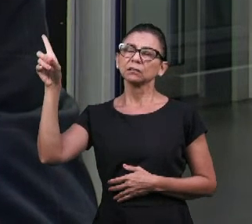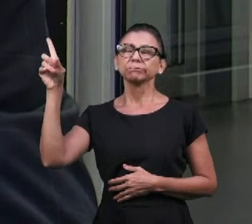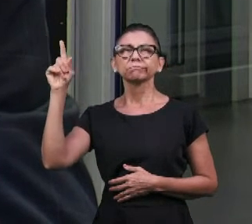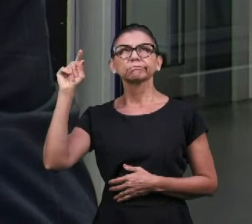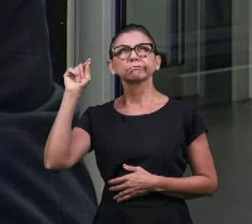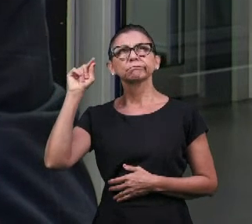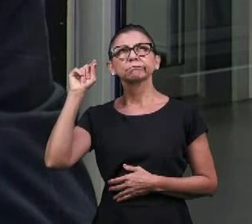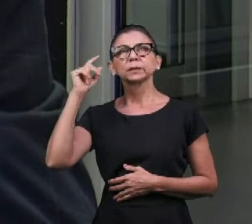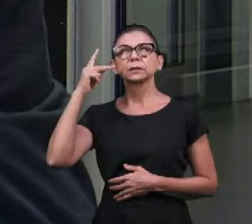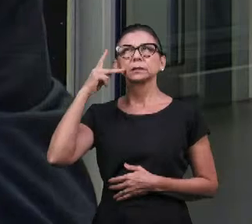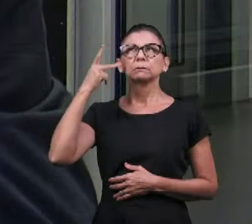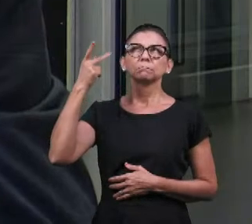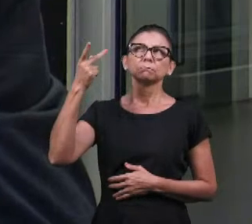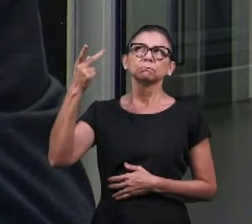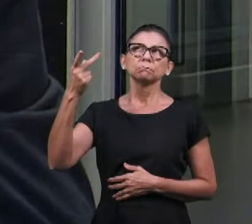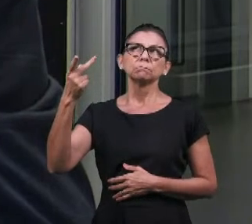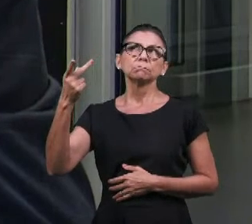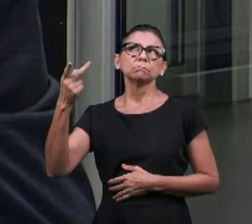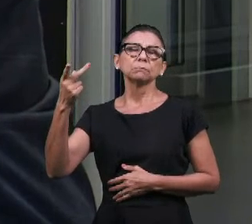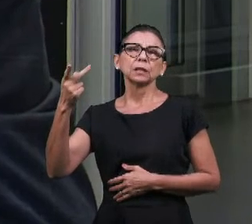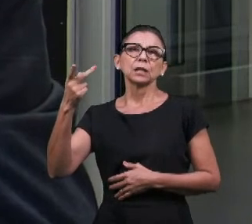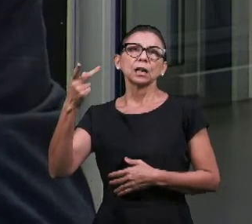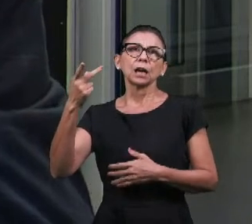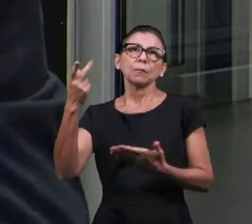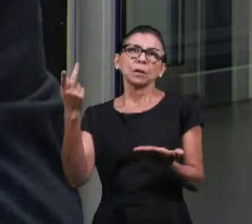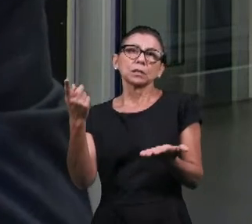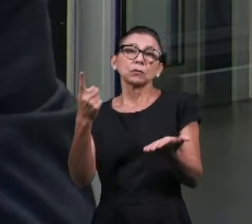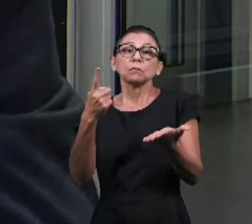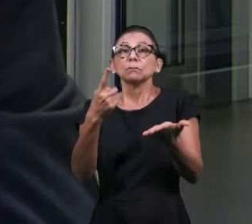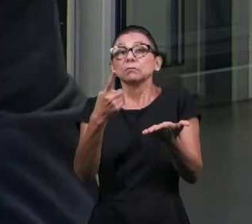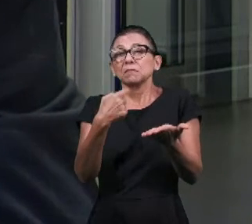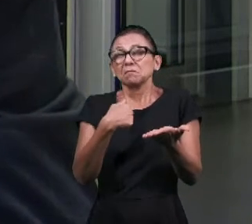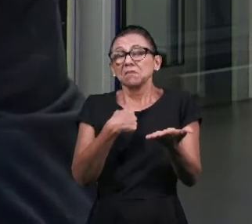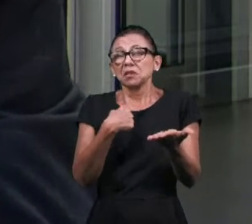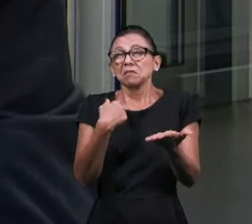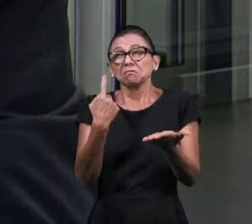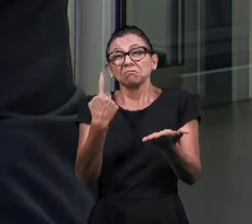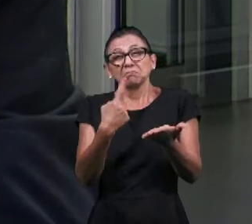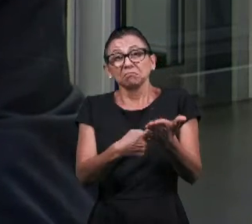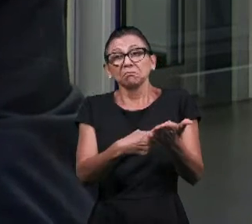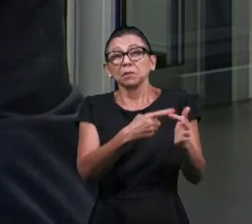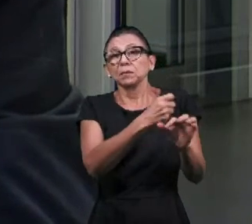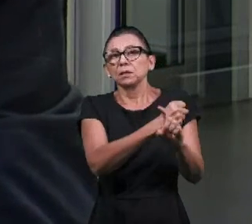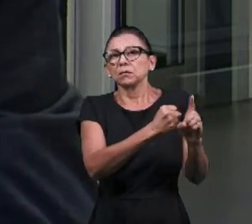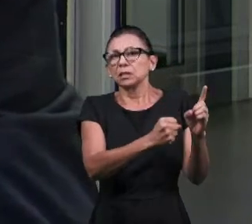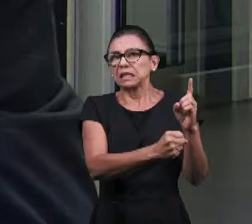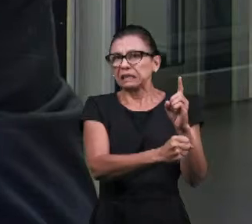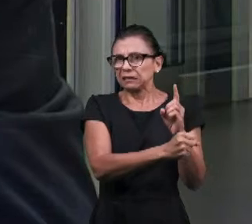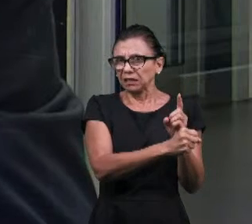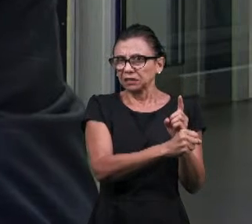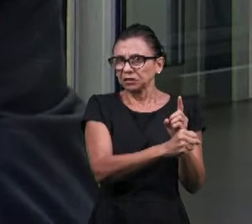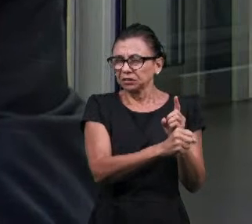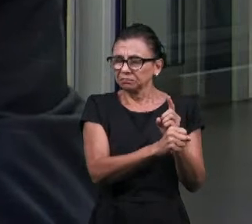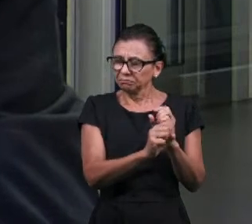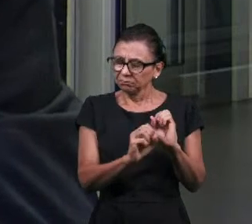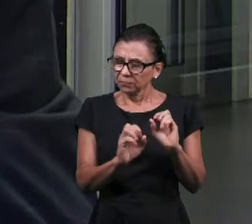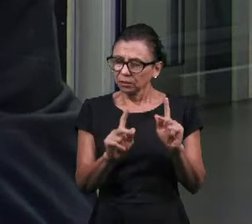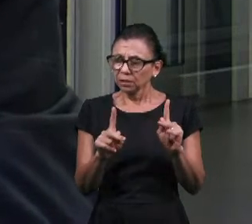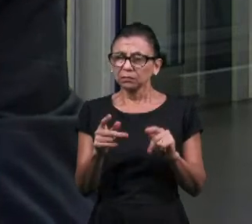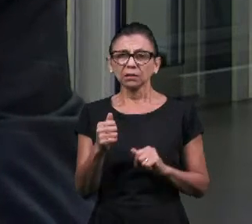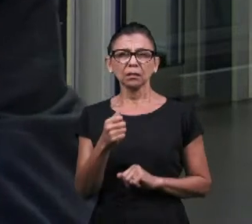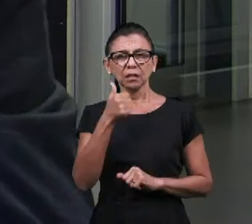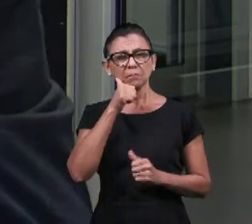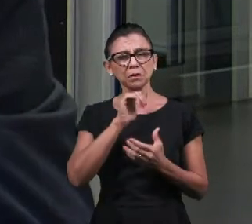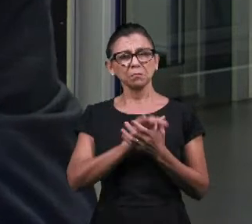de compromisso com a sociedade. Então, naquela semana que ela ficou, eu ia,